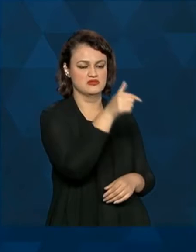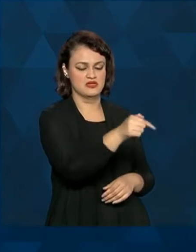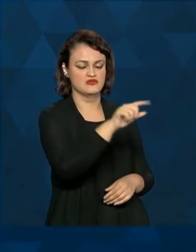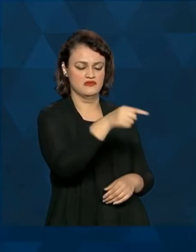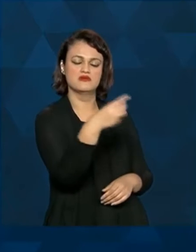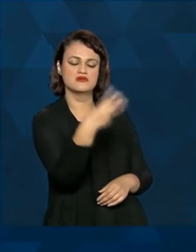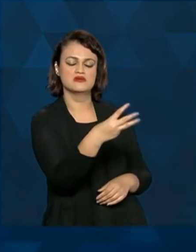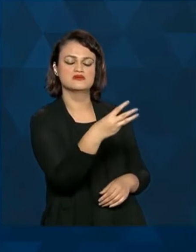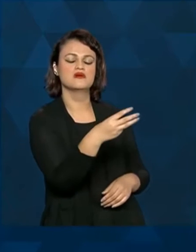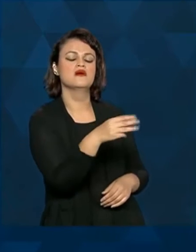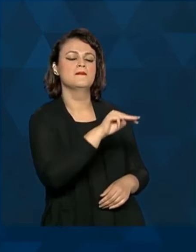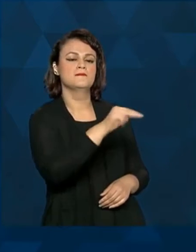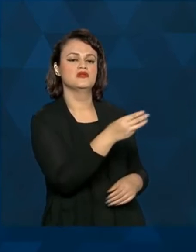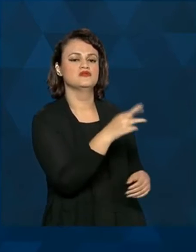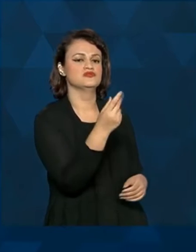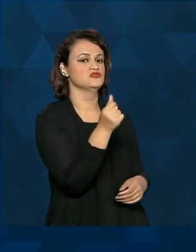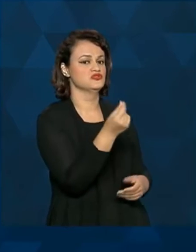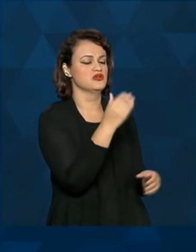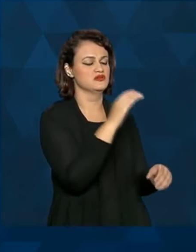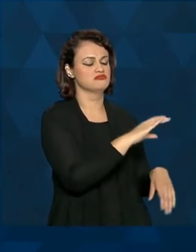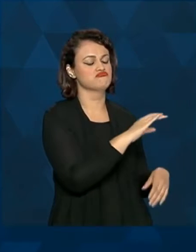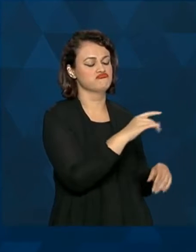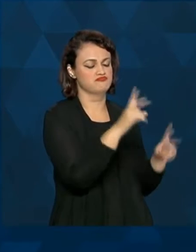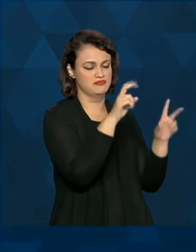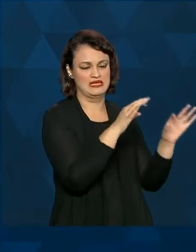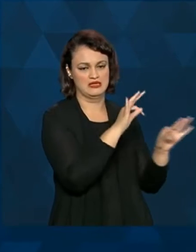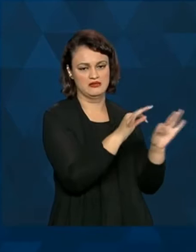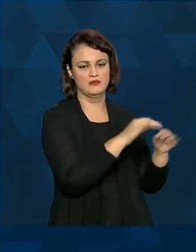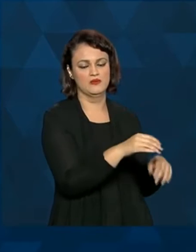157,3 milhões de reais exclusivos para enfrentamento à Covid,